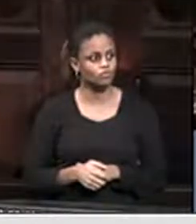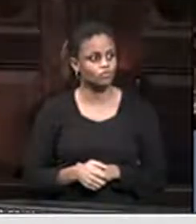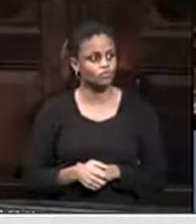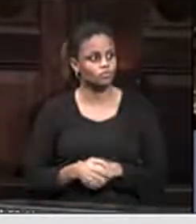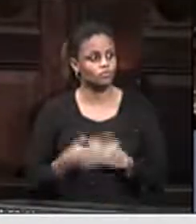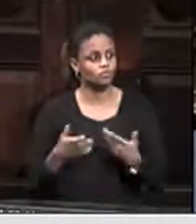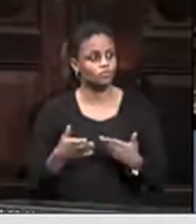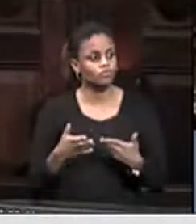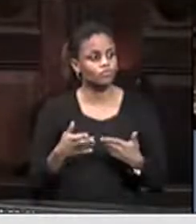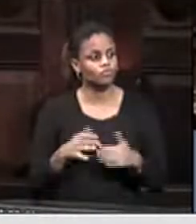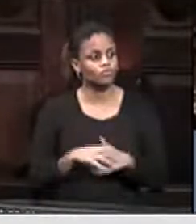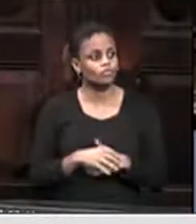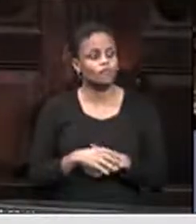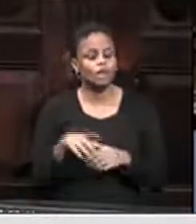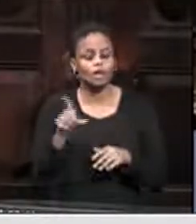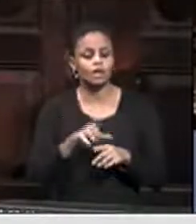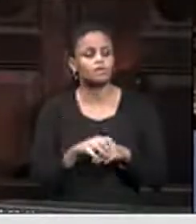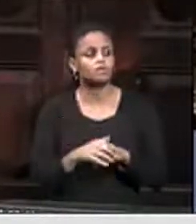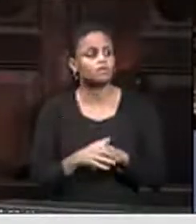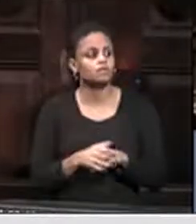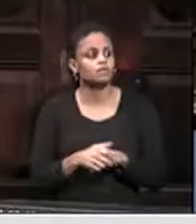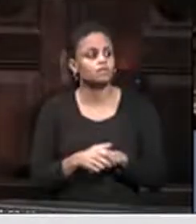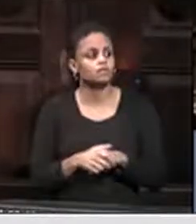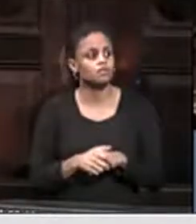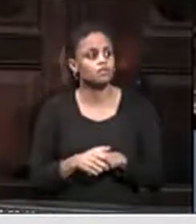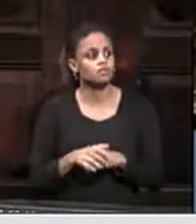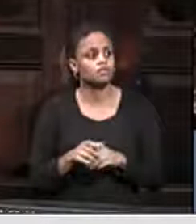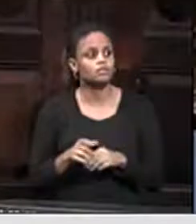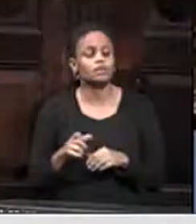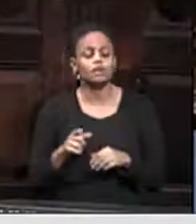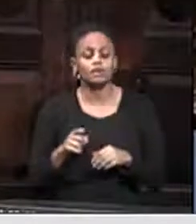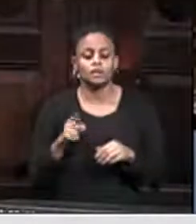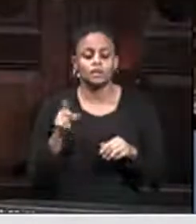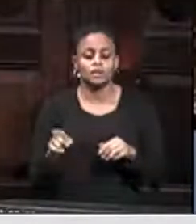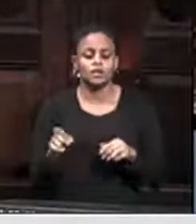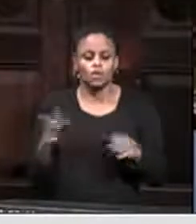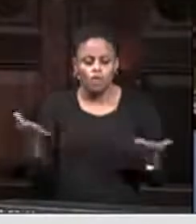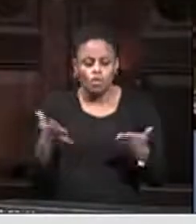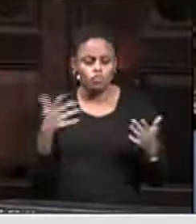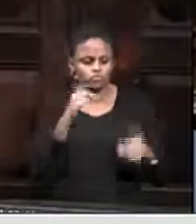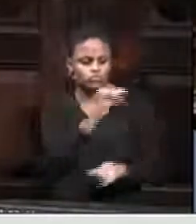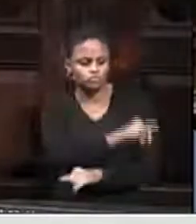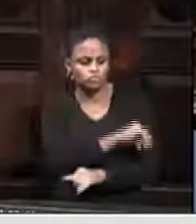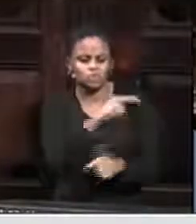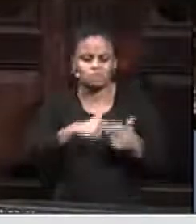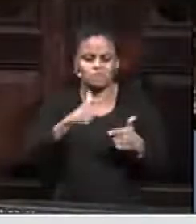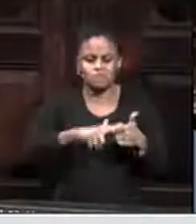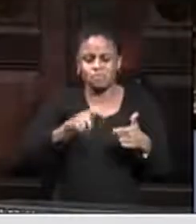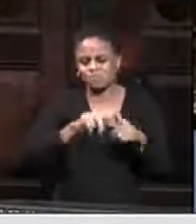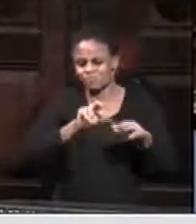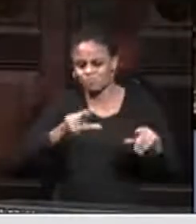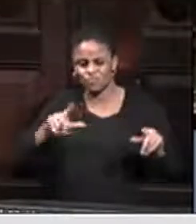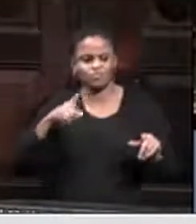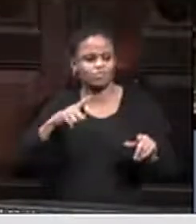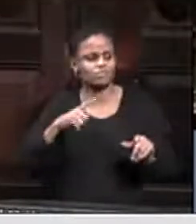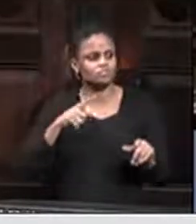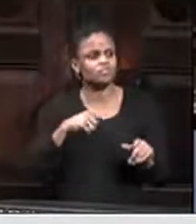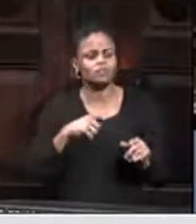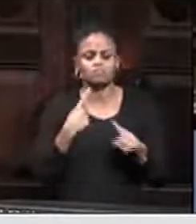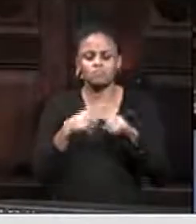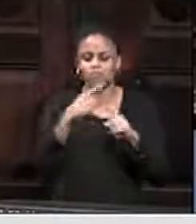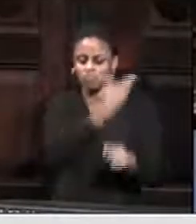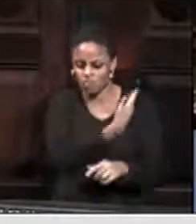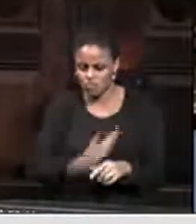A prima da rede federal, mas que aqui no Rio sofre muito com o abandono e com os ataques sofridos pelo desgoverno